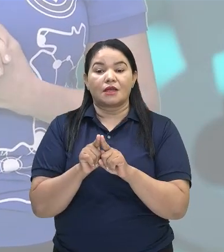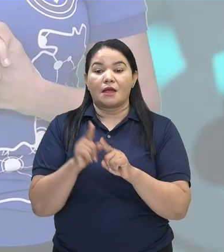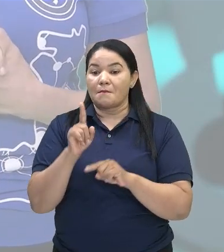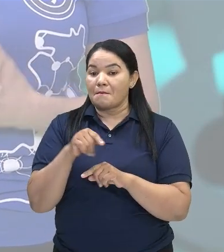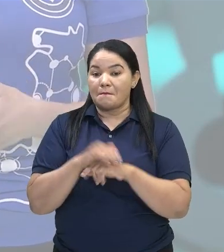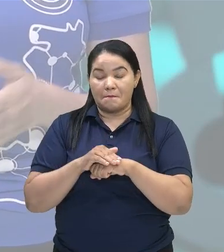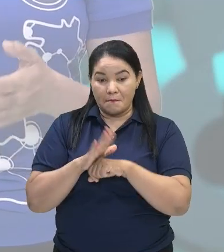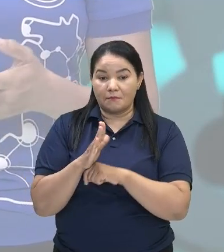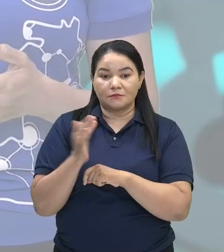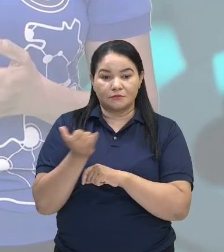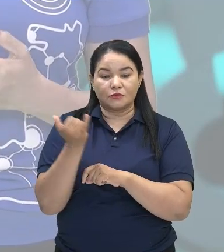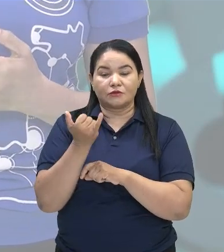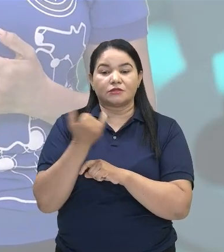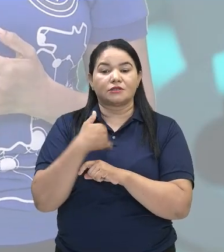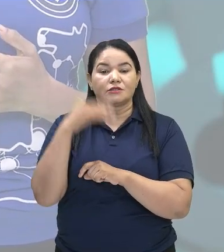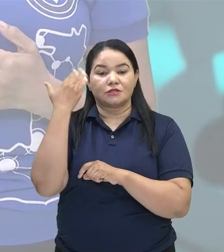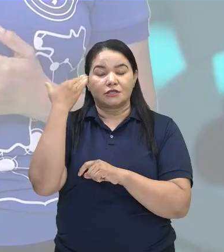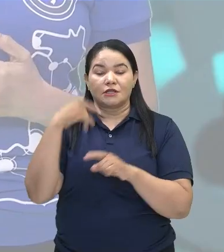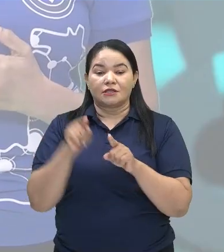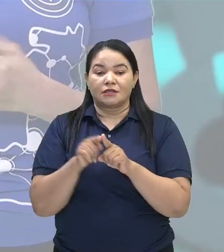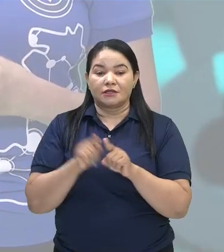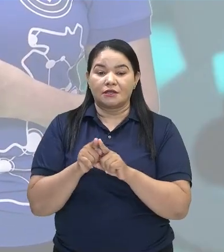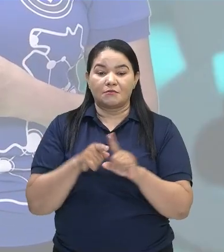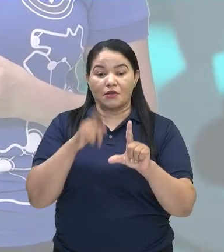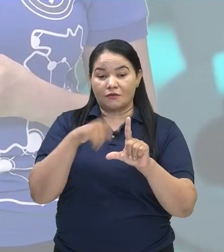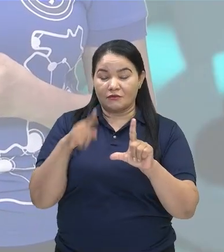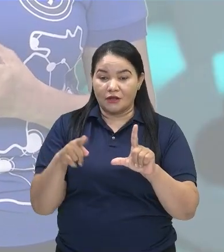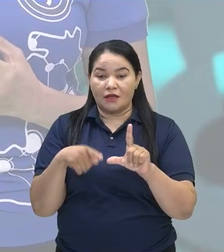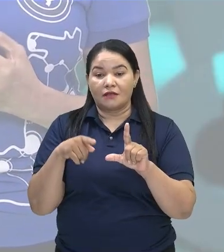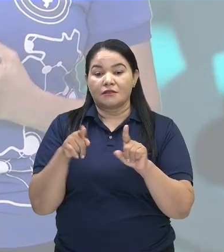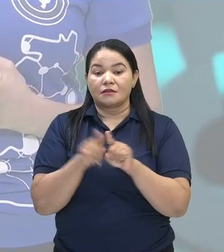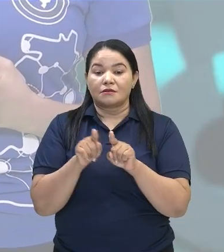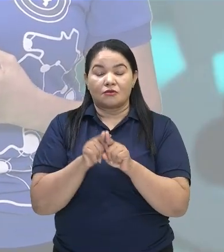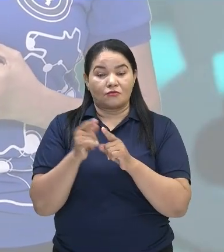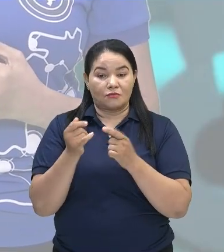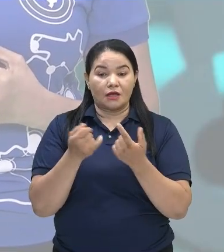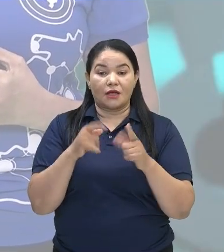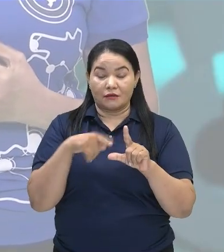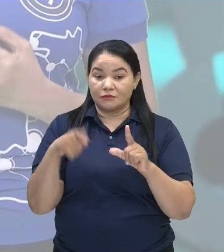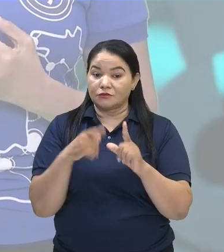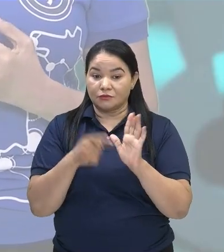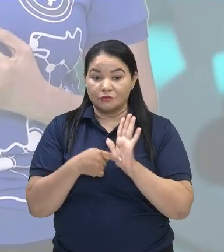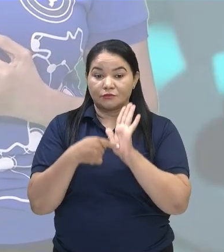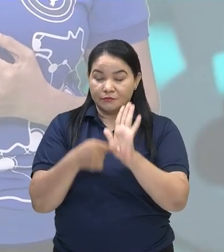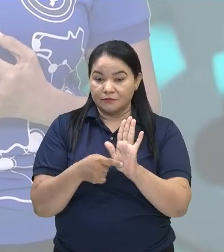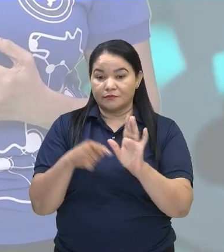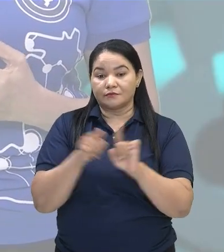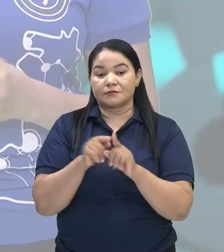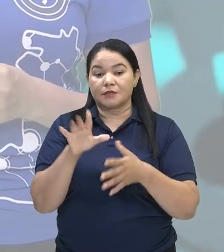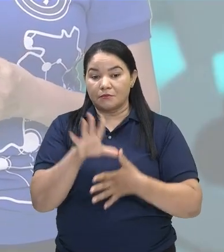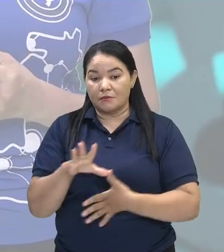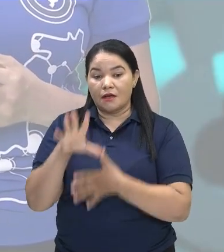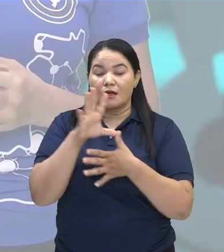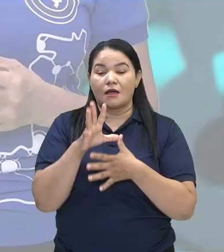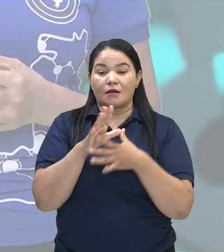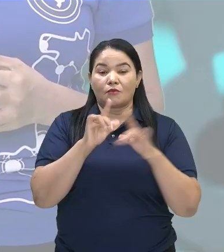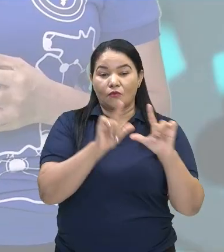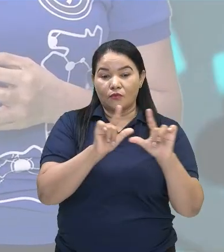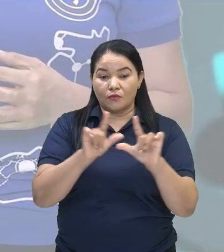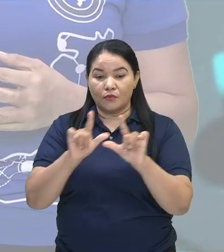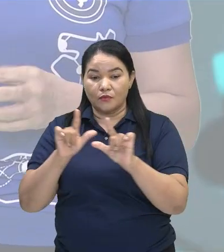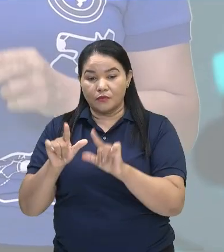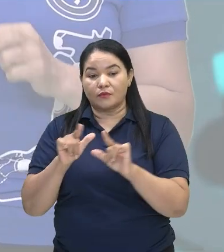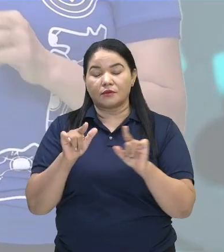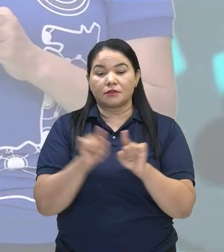que se compreenda. Gráficos e dados estatísticos também são apresentados, mapas,